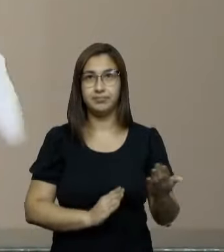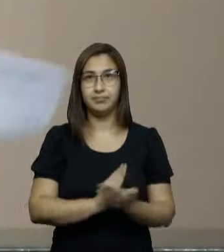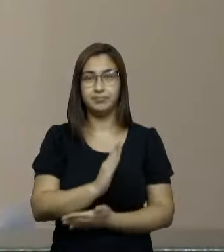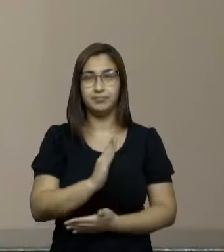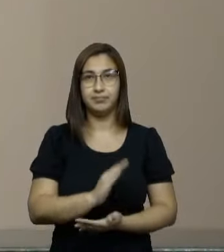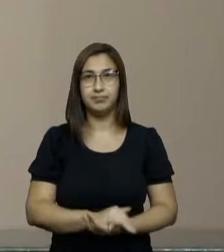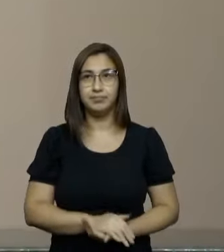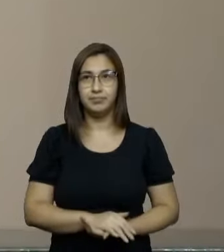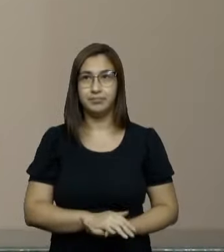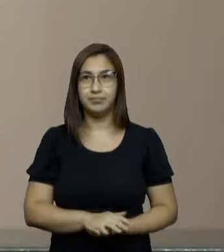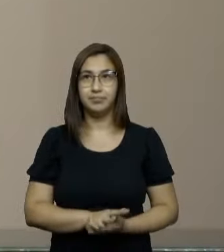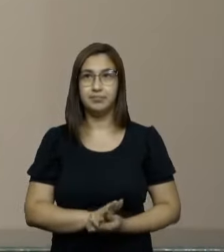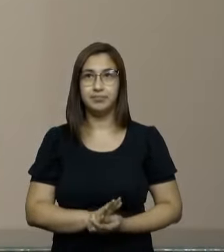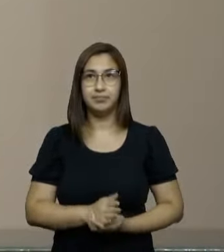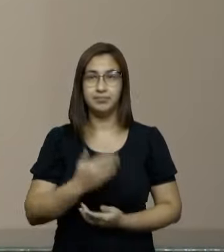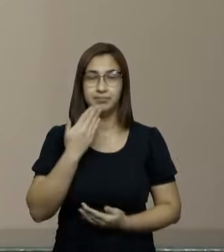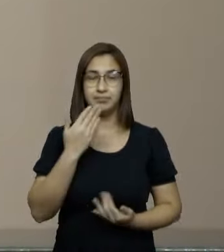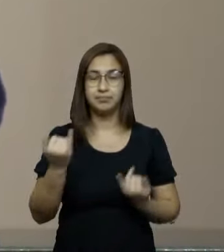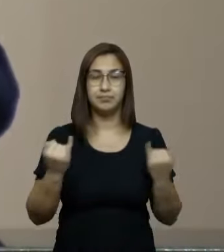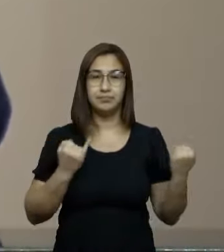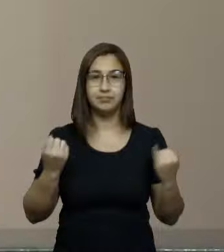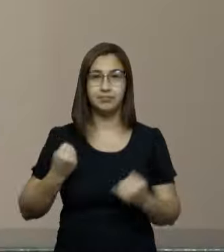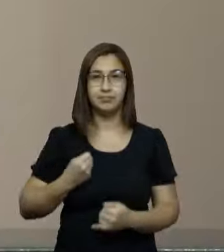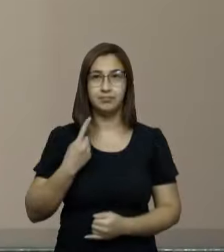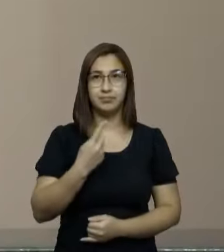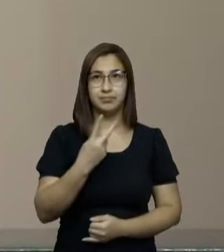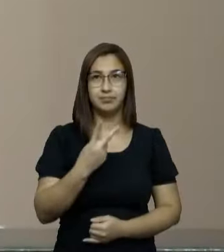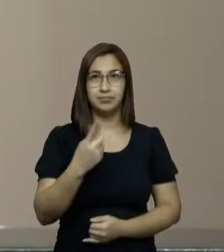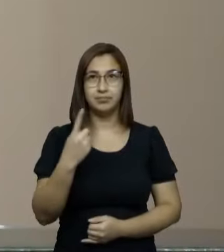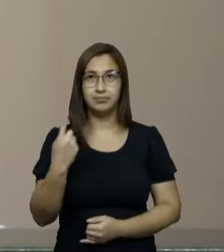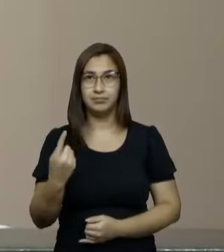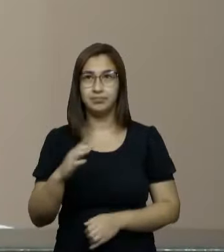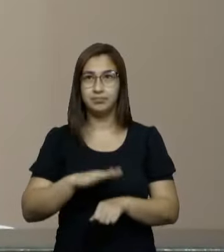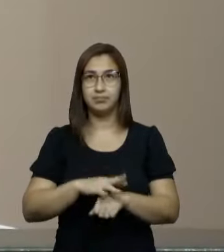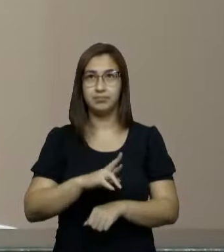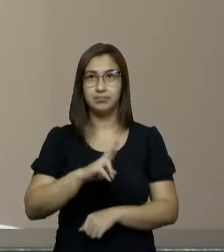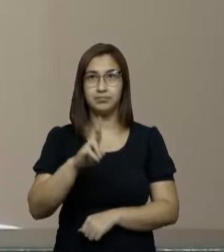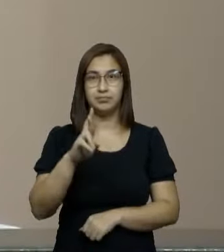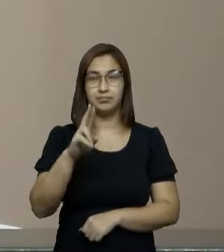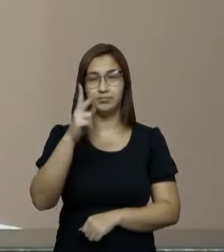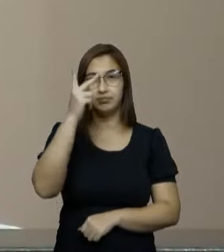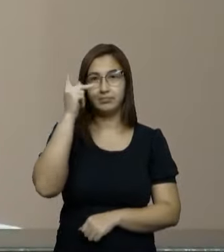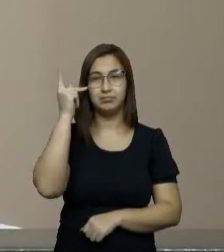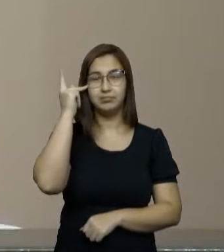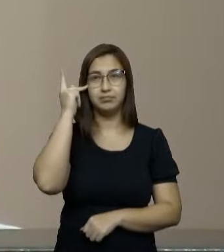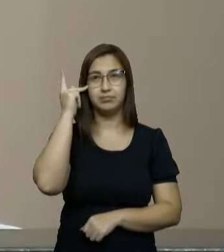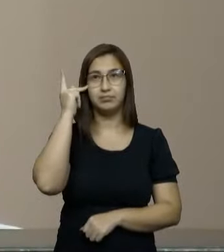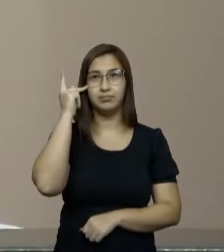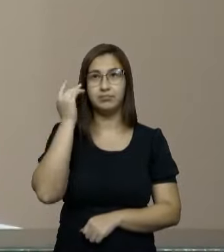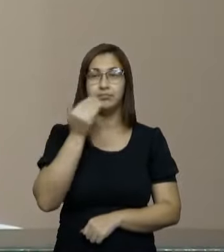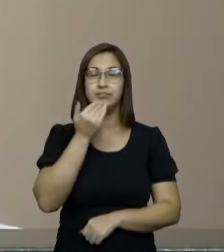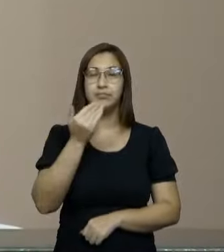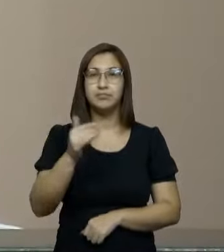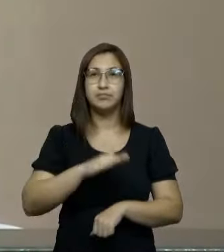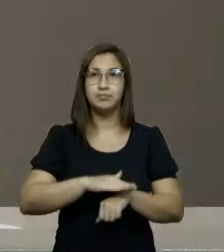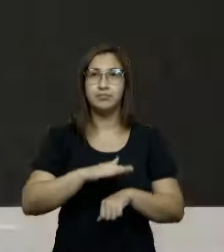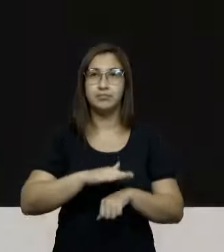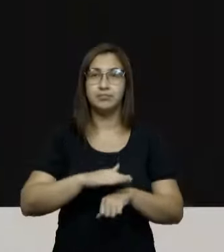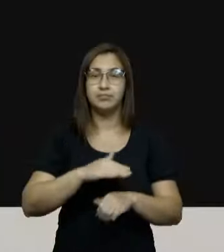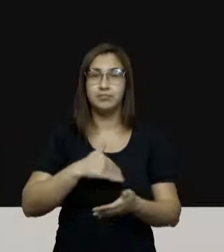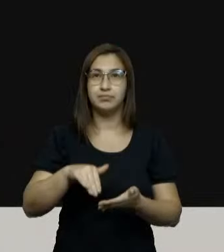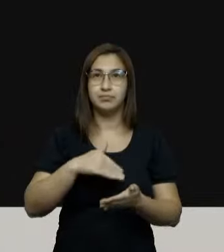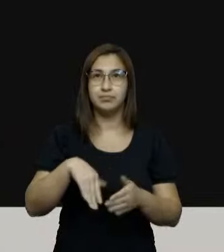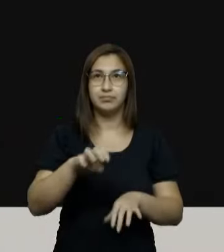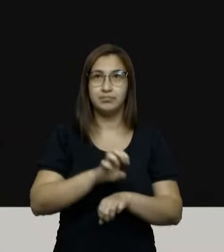aprovado. Pedido de informação 121, autora deputada Luciana Carminati, solicita ao secretário de Estado da